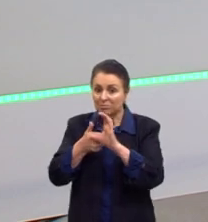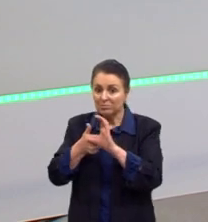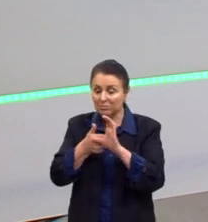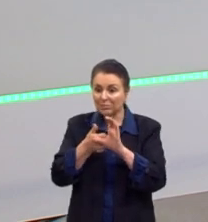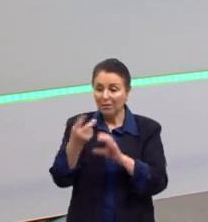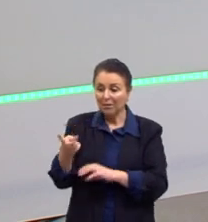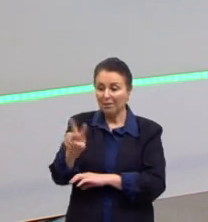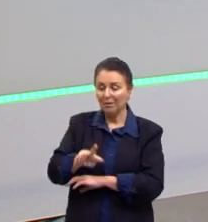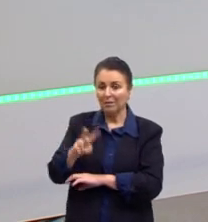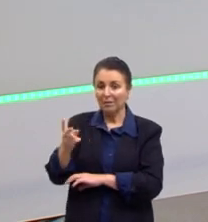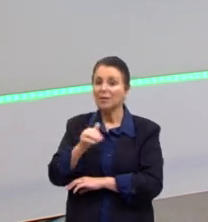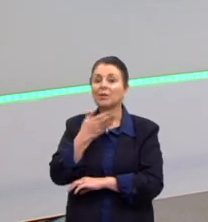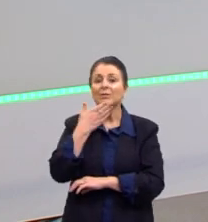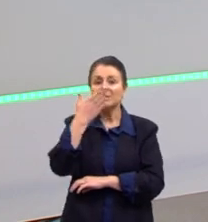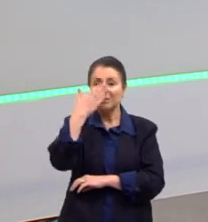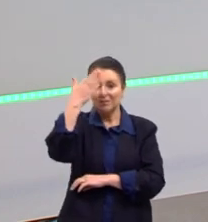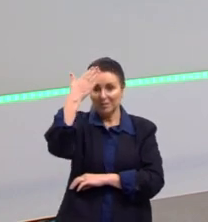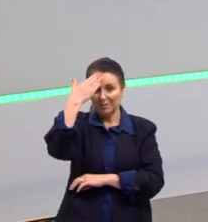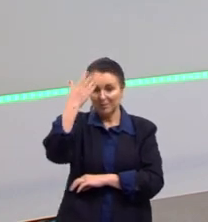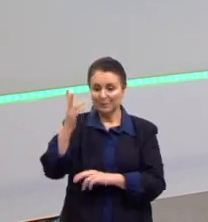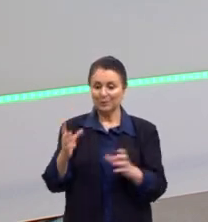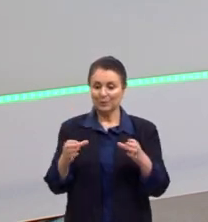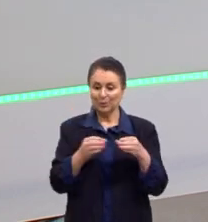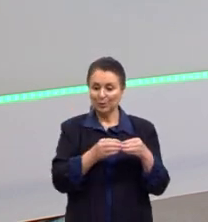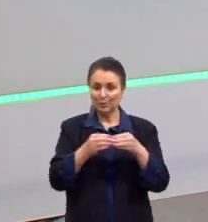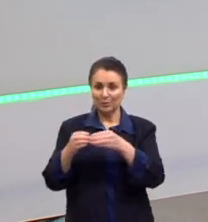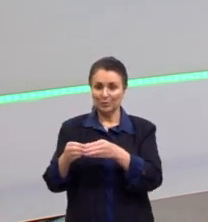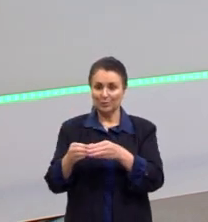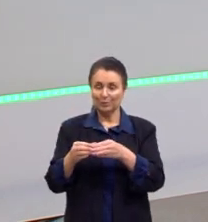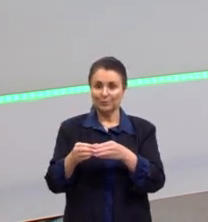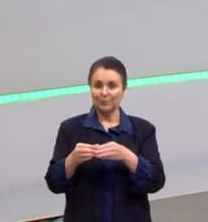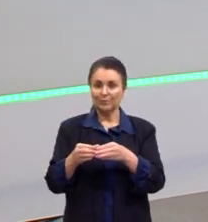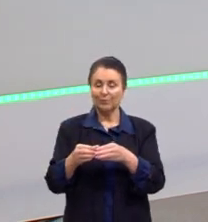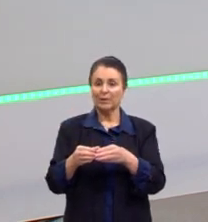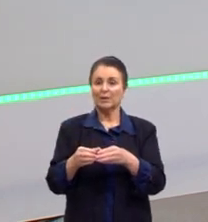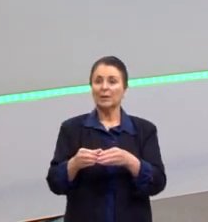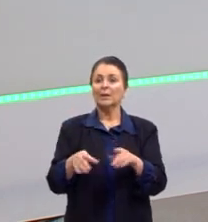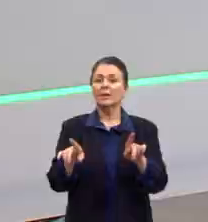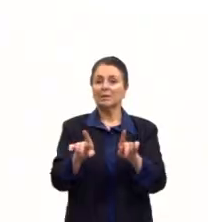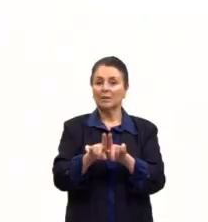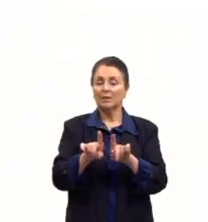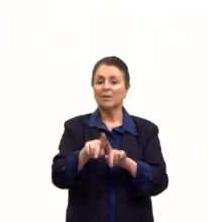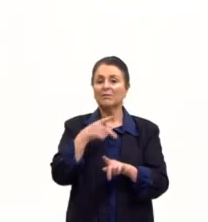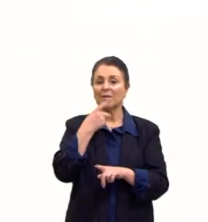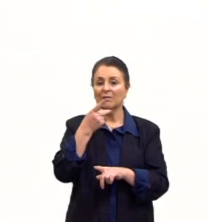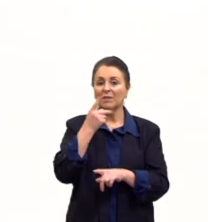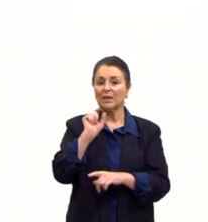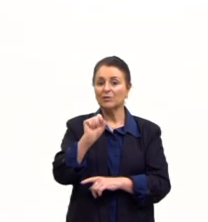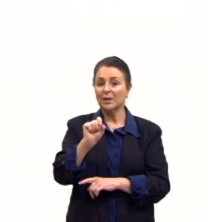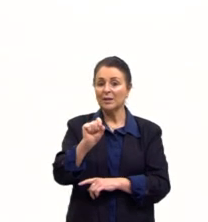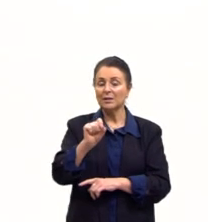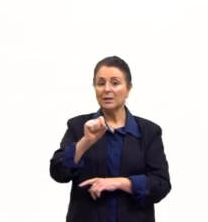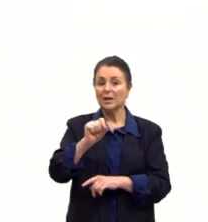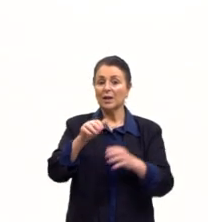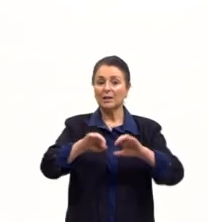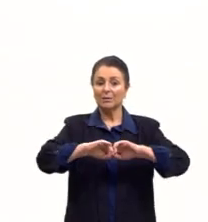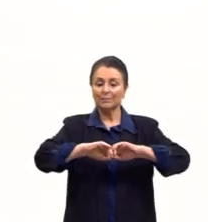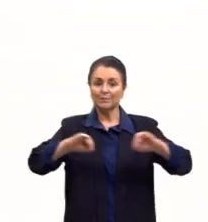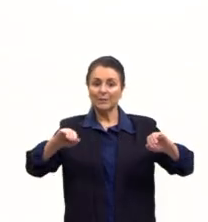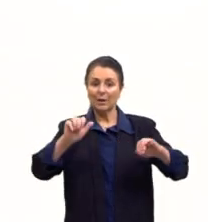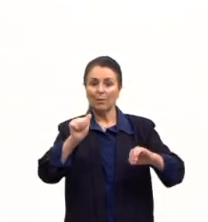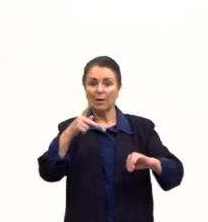vamos dizer assim os islâmicos tá vamos passar mais um E aí a gente não pode deixar de falar da África e não falar no Apartheid